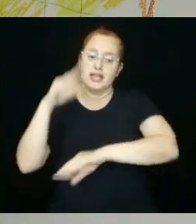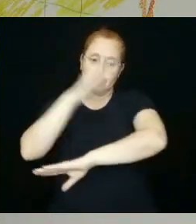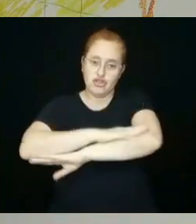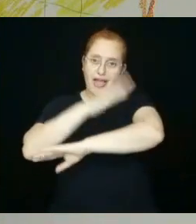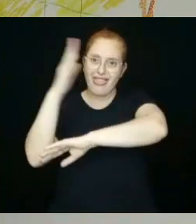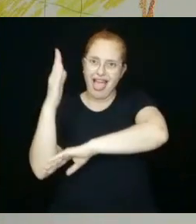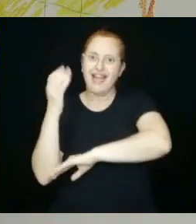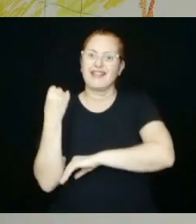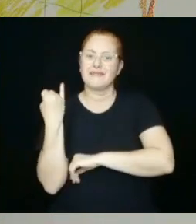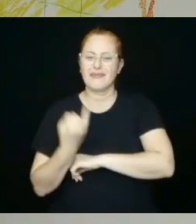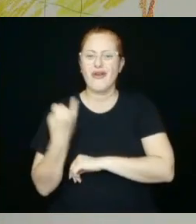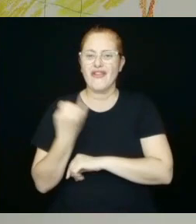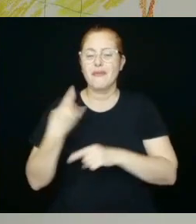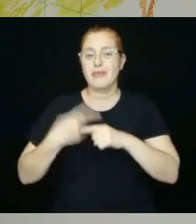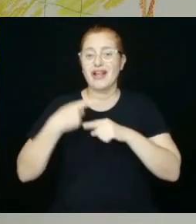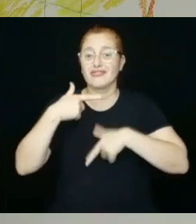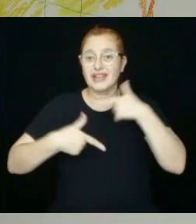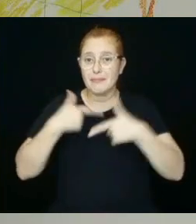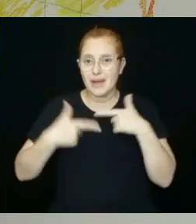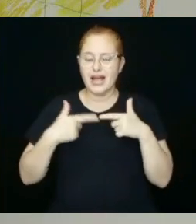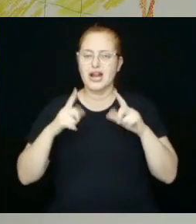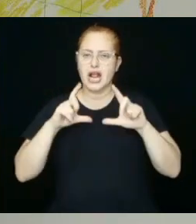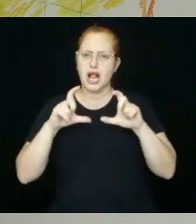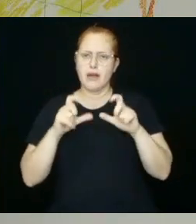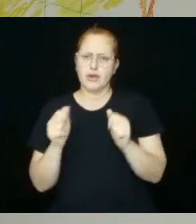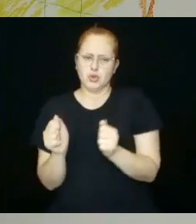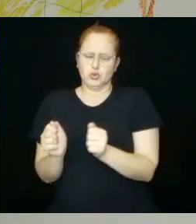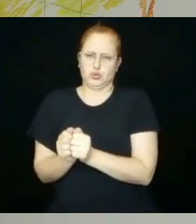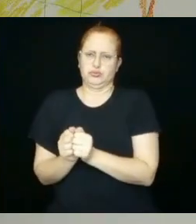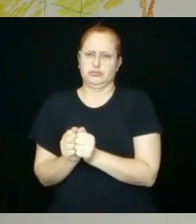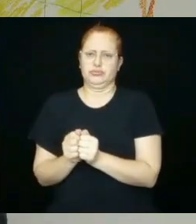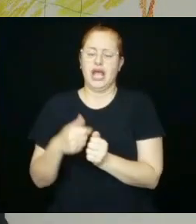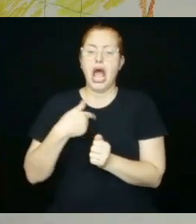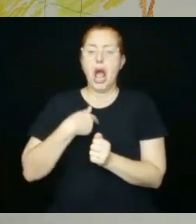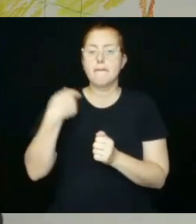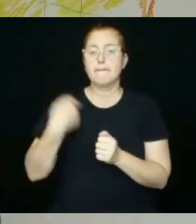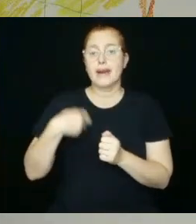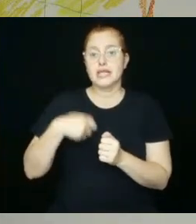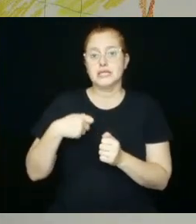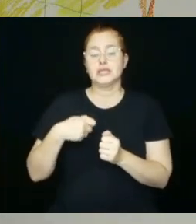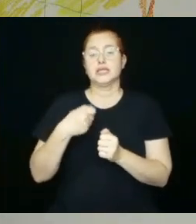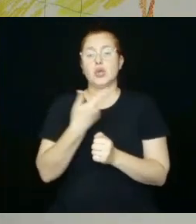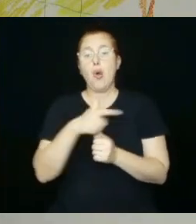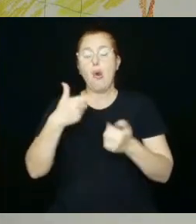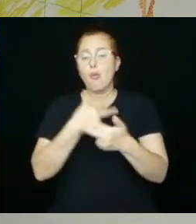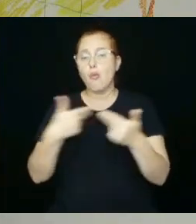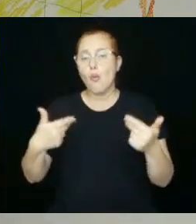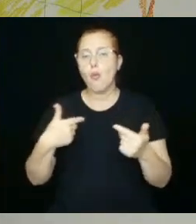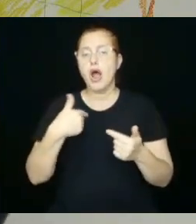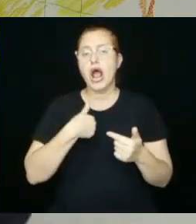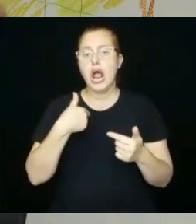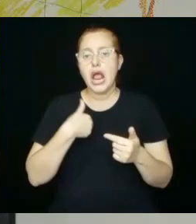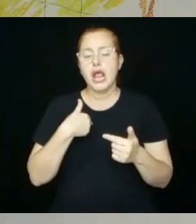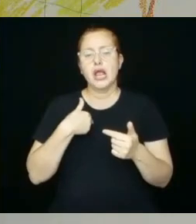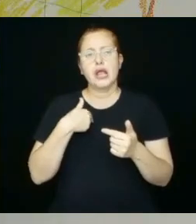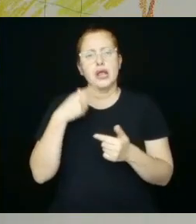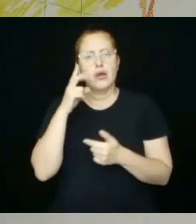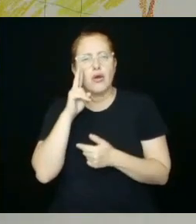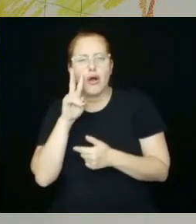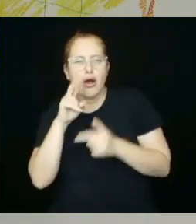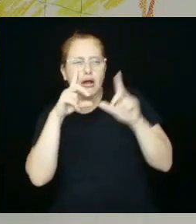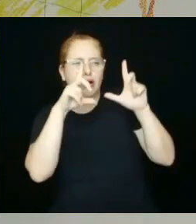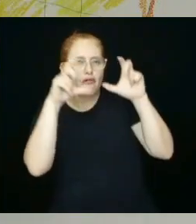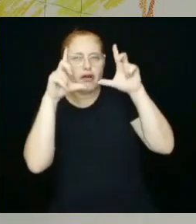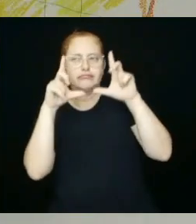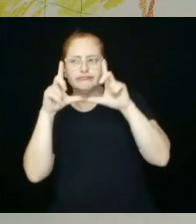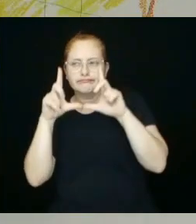também é importante porque eu estou trabalhando com a câmera do lado. Caso eu necessito de alguma outra coisa, eu viro para cá,